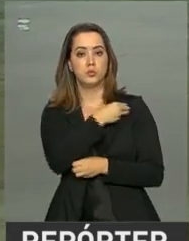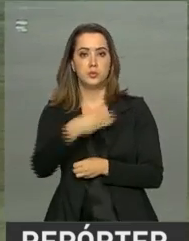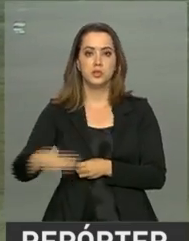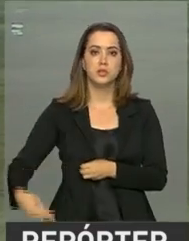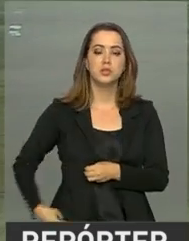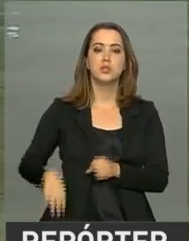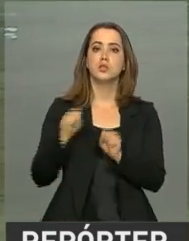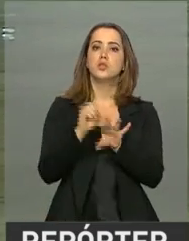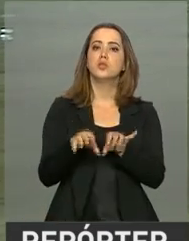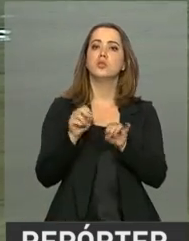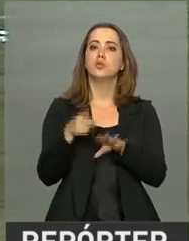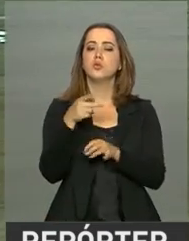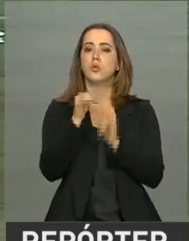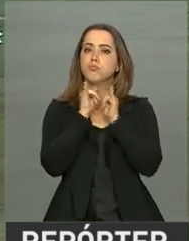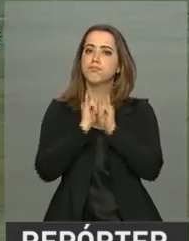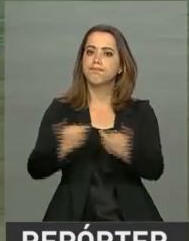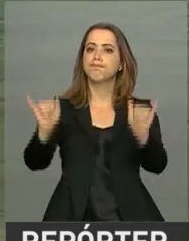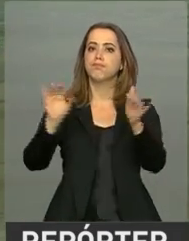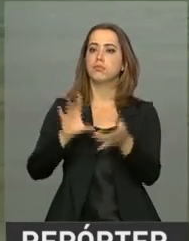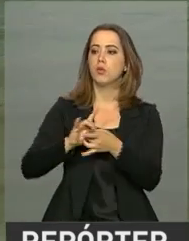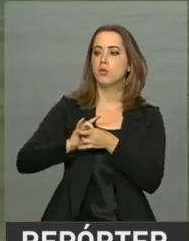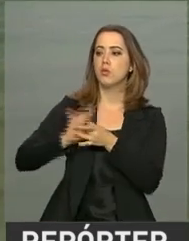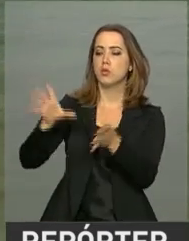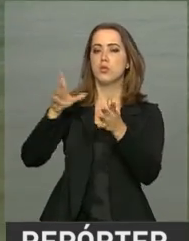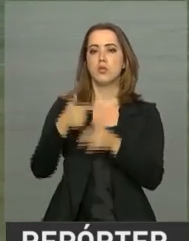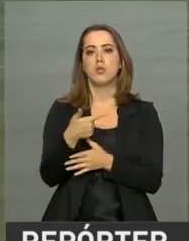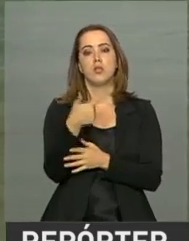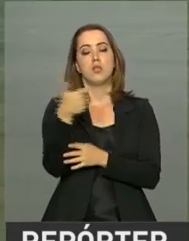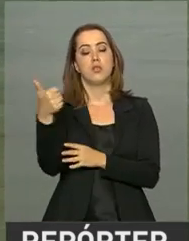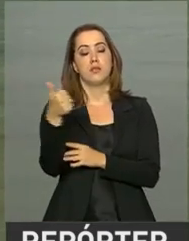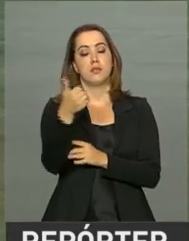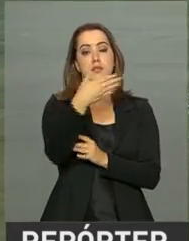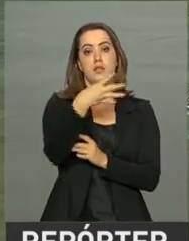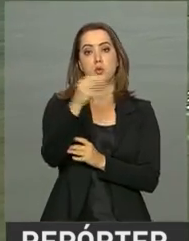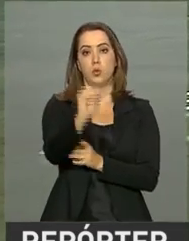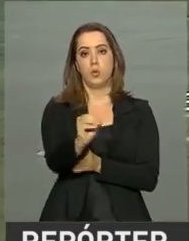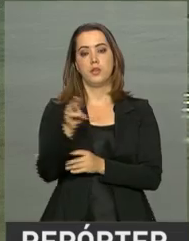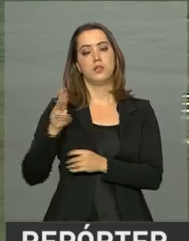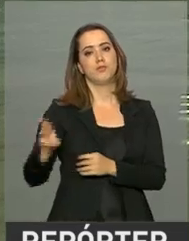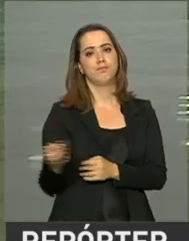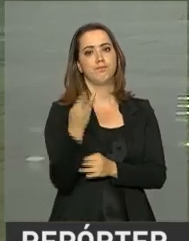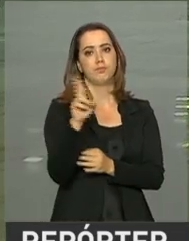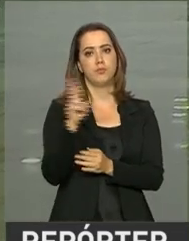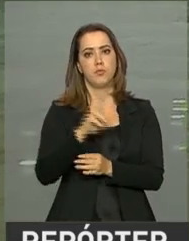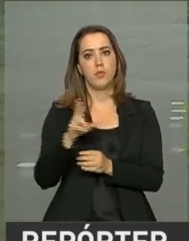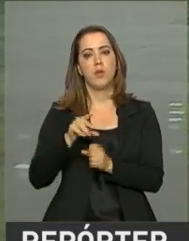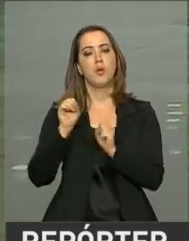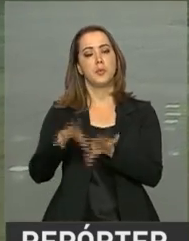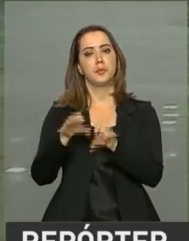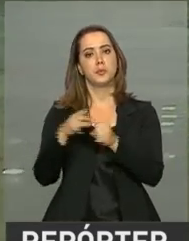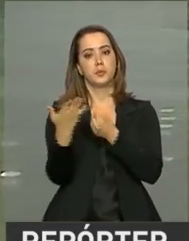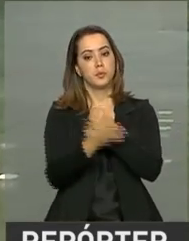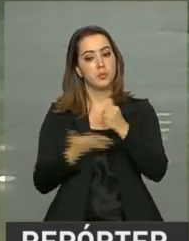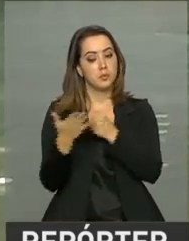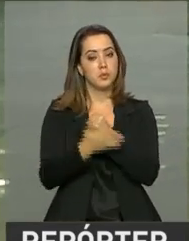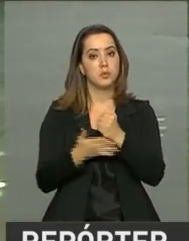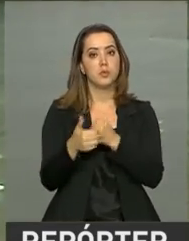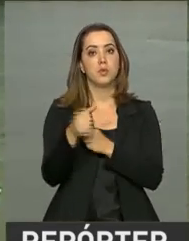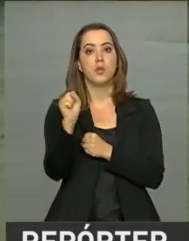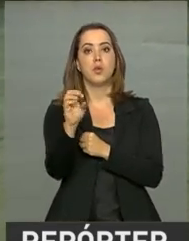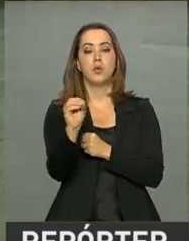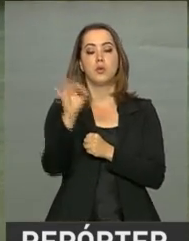Educação, Mendonça Filho, anunciou a liberação de quase 140 milhões de reais para a educação básica. Cerca